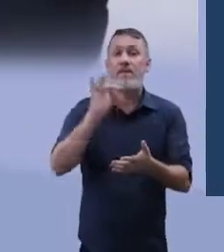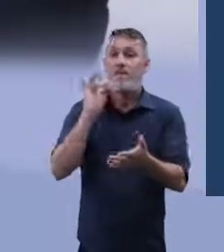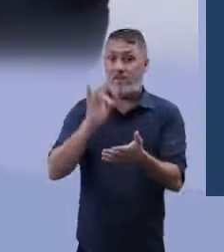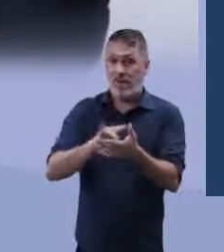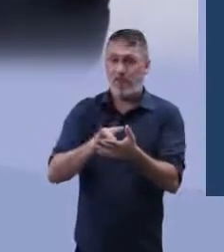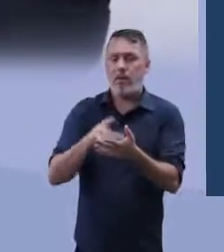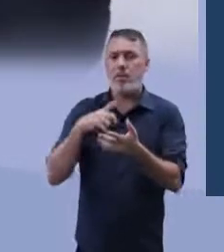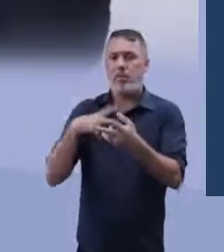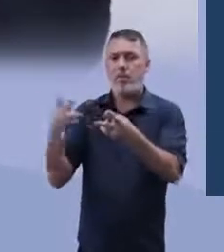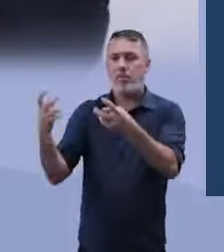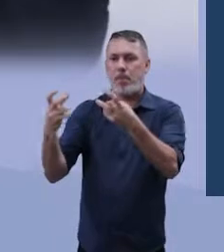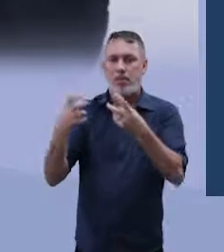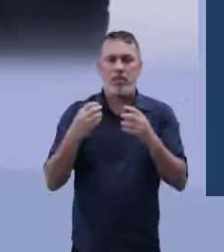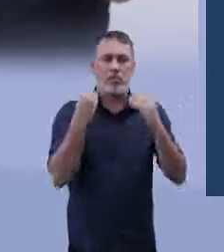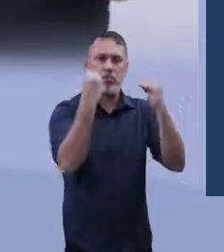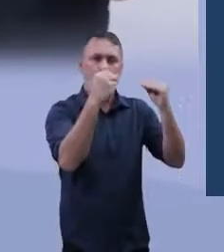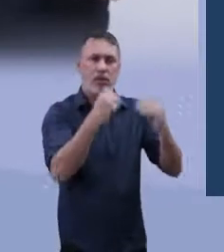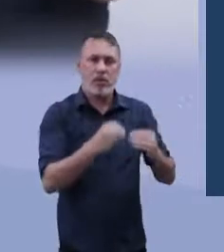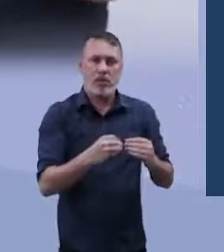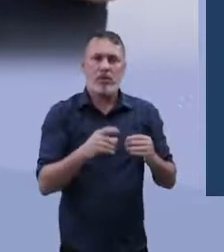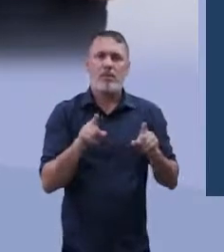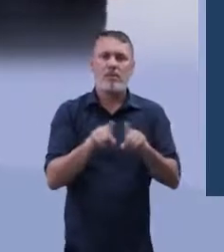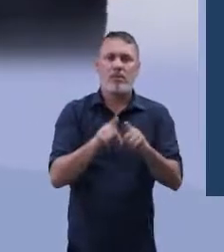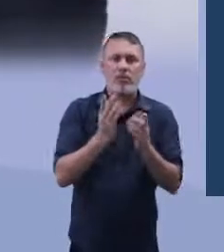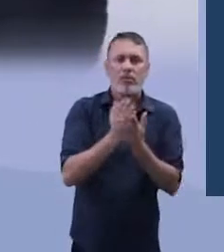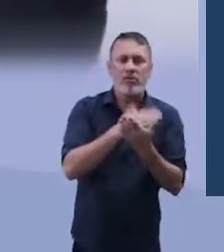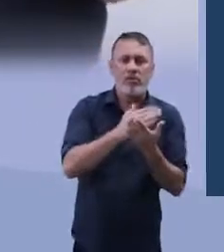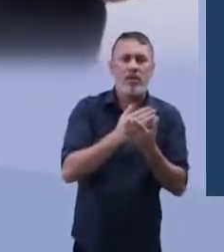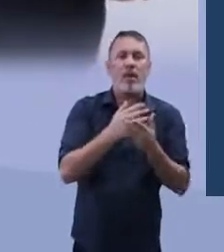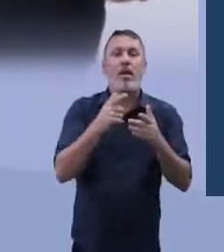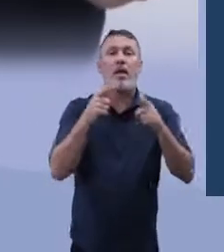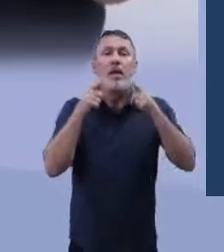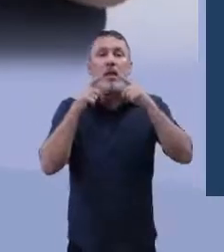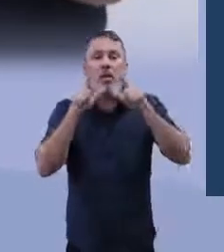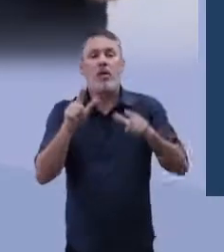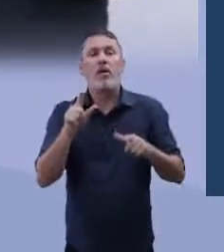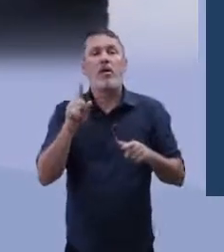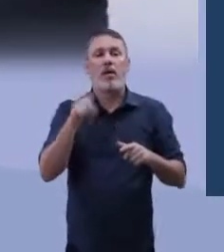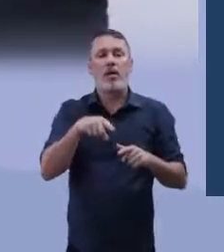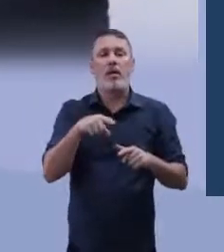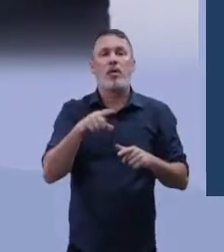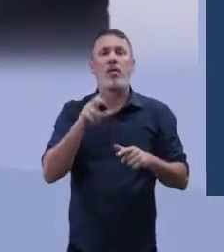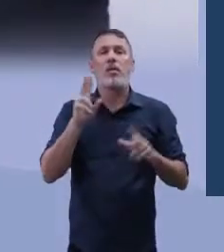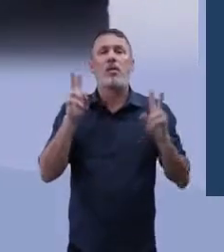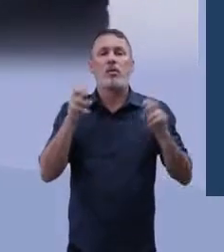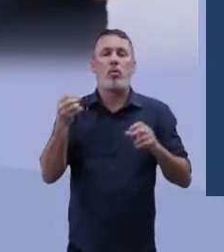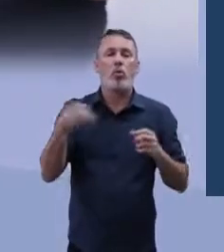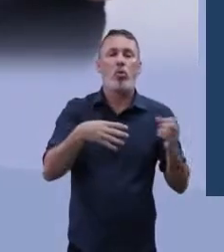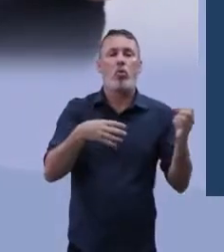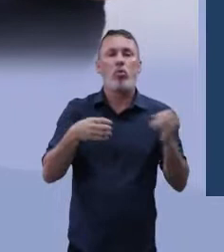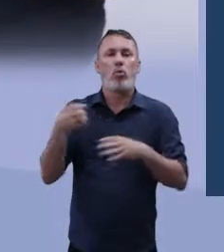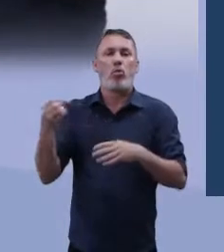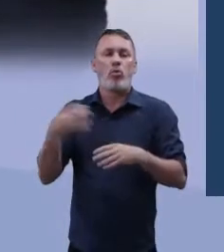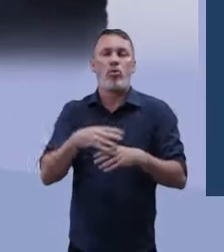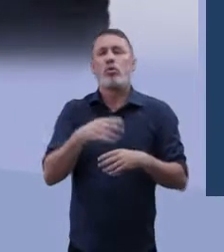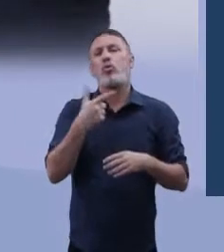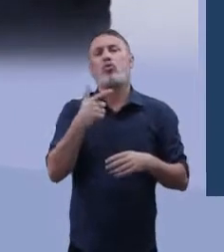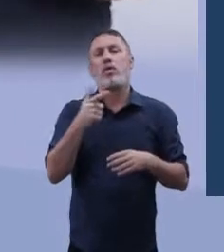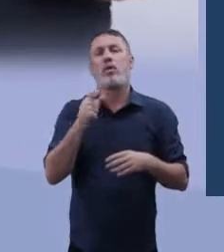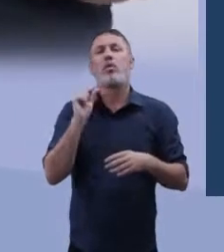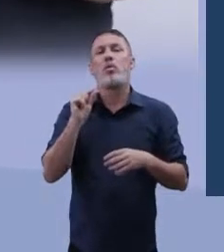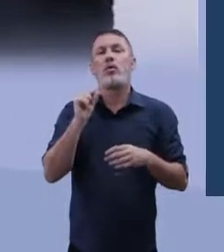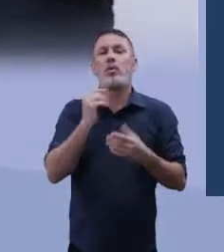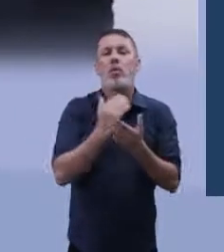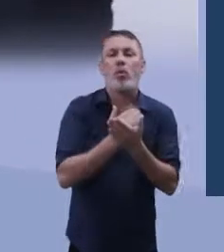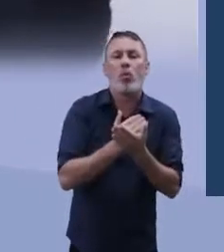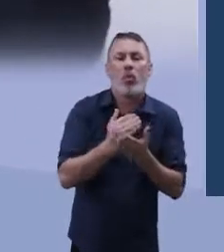será partida e a linguagem será muito nominal. Não haverá emprego de verbos, haverá